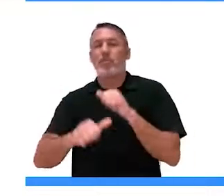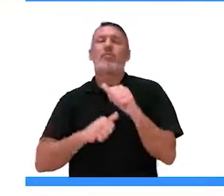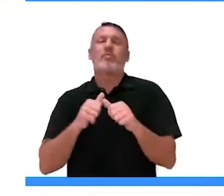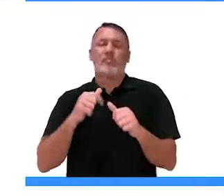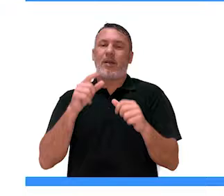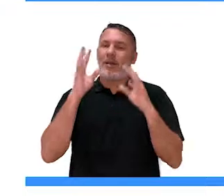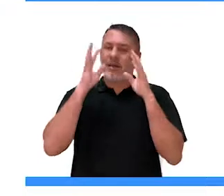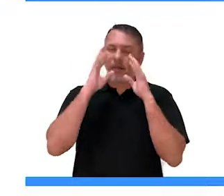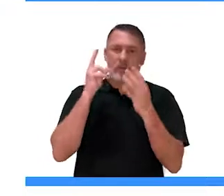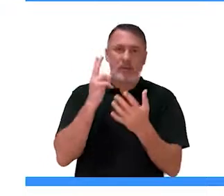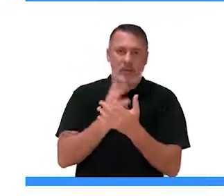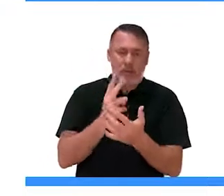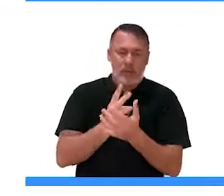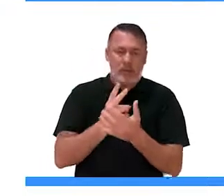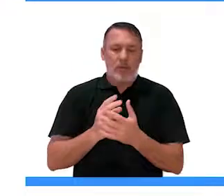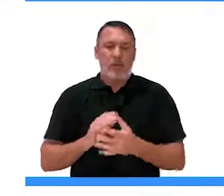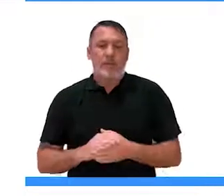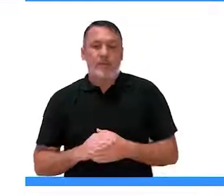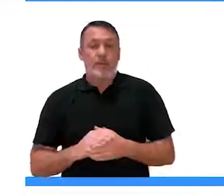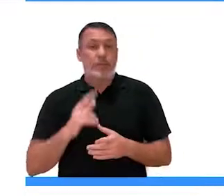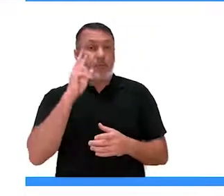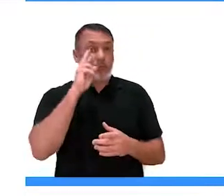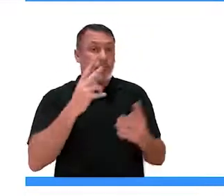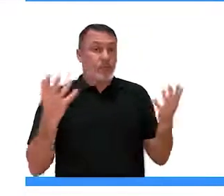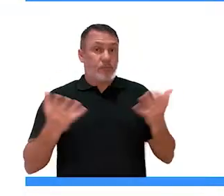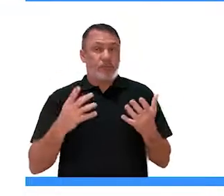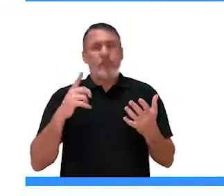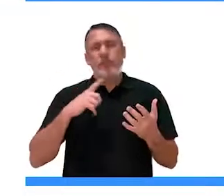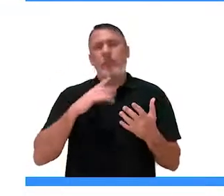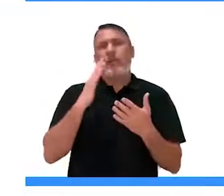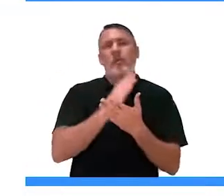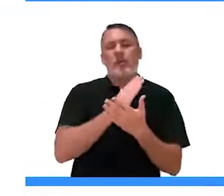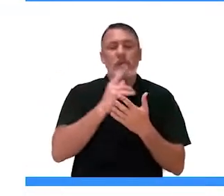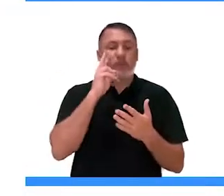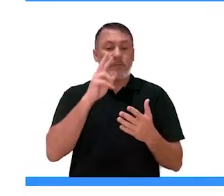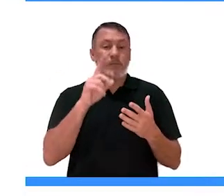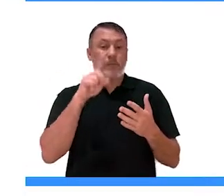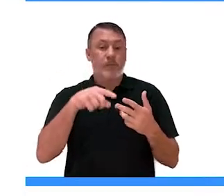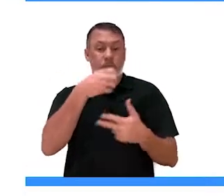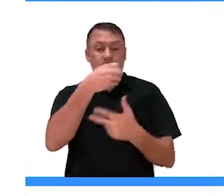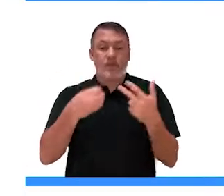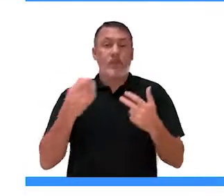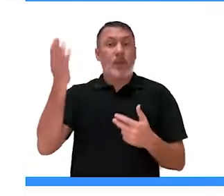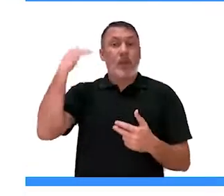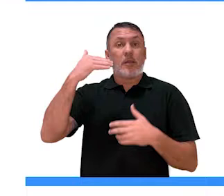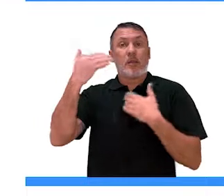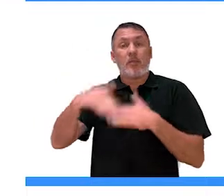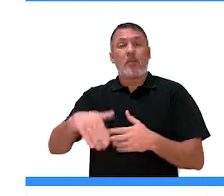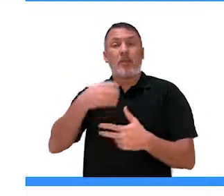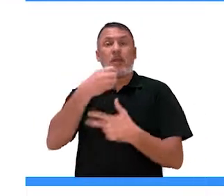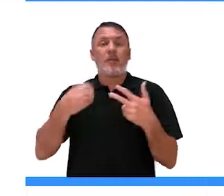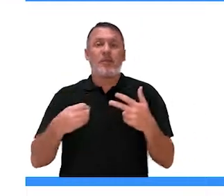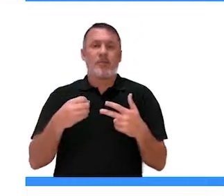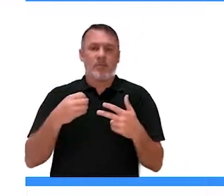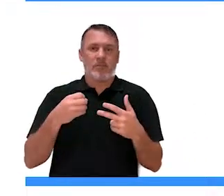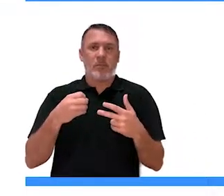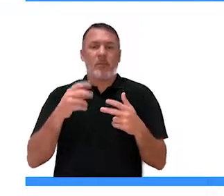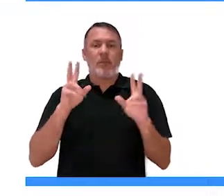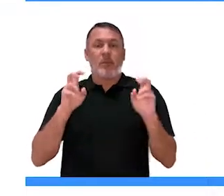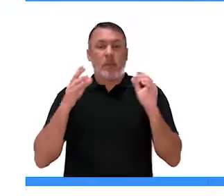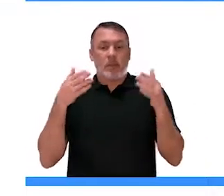pragmática, então ele precisa ficar atento a tudo isso. Vamos ver aqui algumas questões do Enem, retiradas da prova do